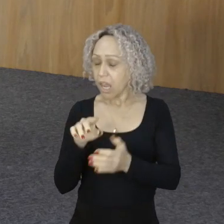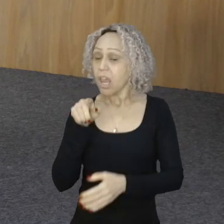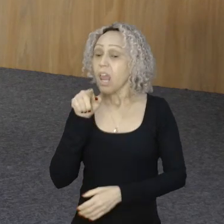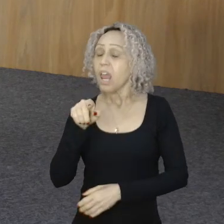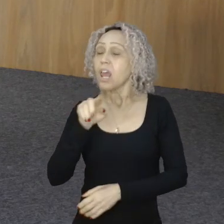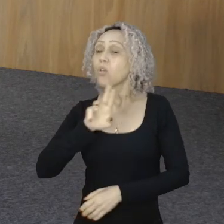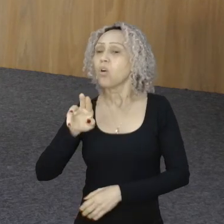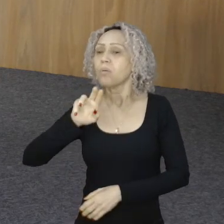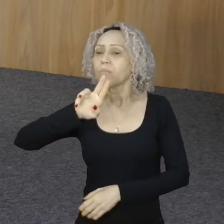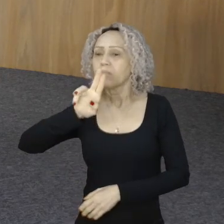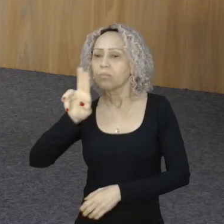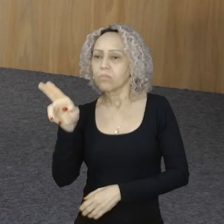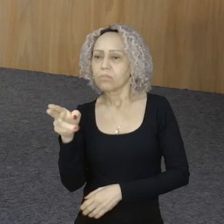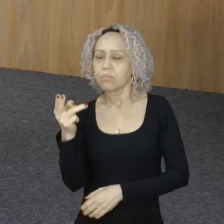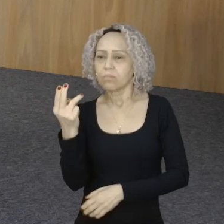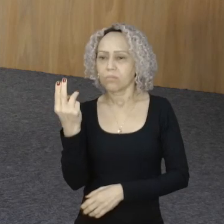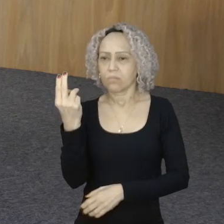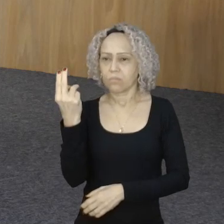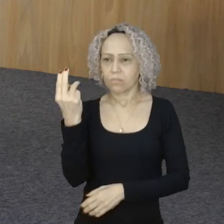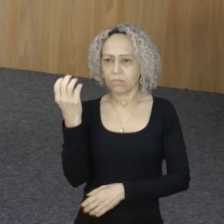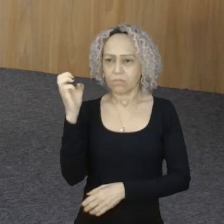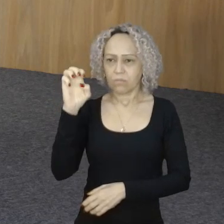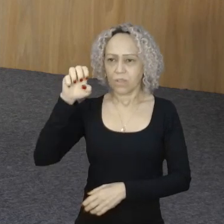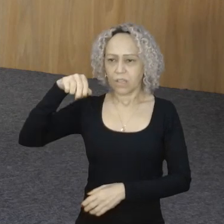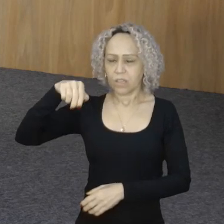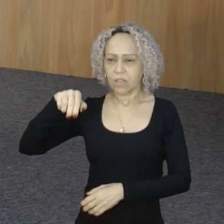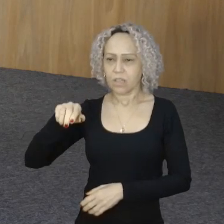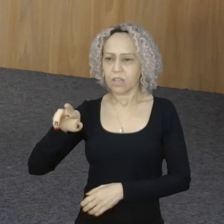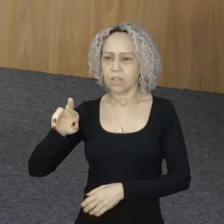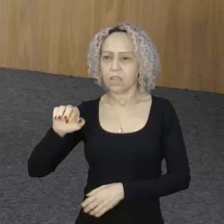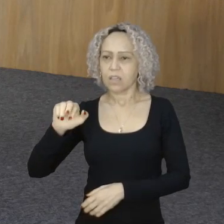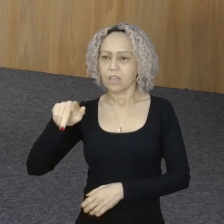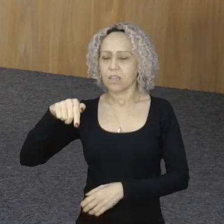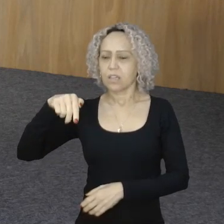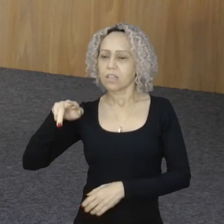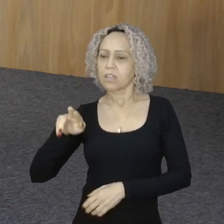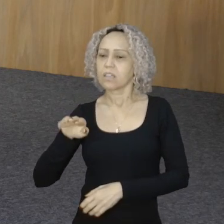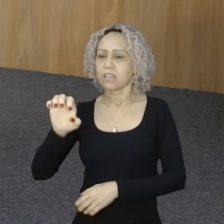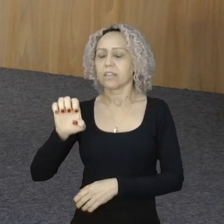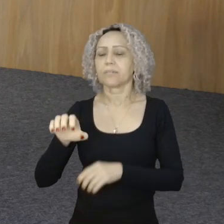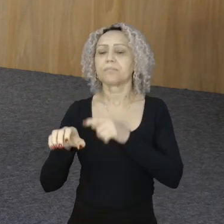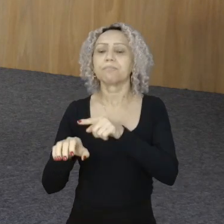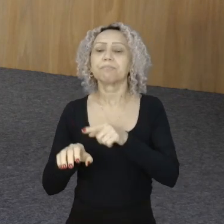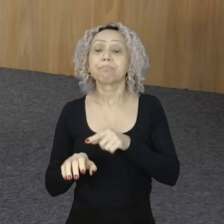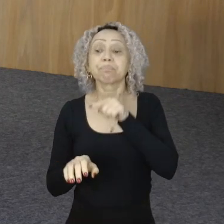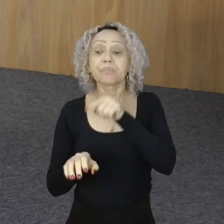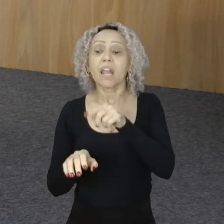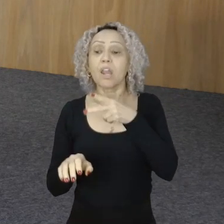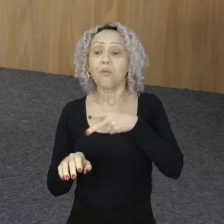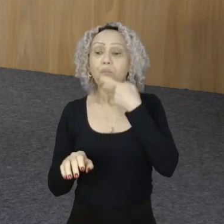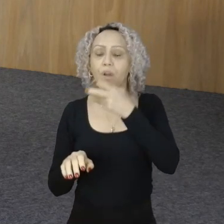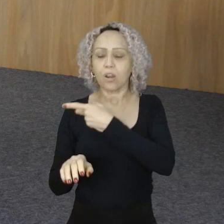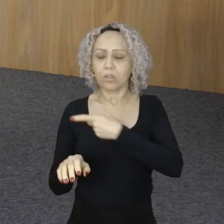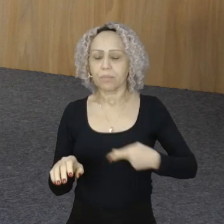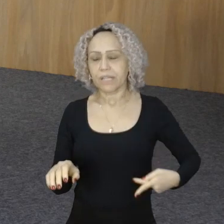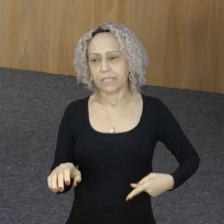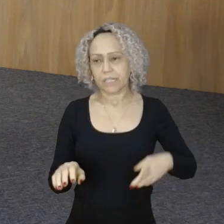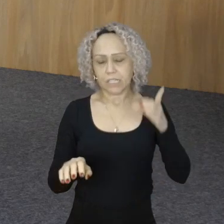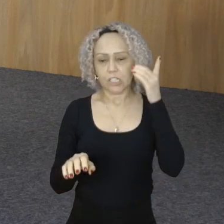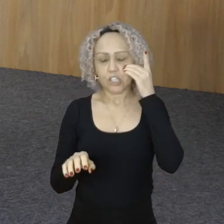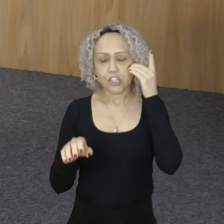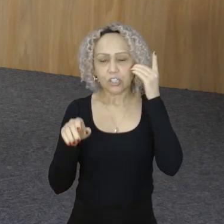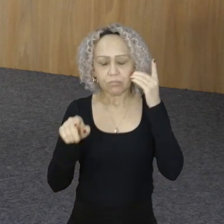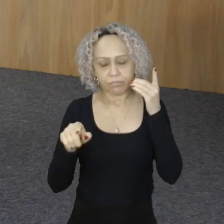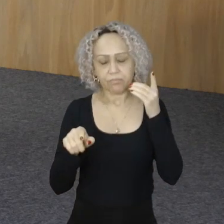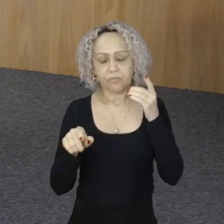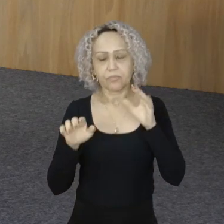balanço. Eu queria também, gente, fazer um registro. O secretário falou da presidenta Dilma, né, citou a presidenta Dilma. Eu queria